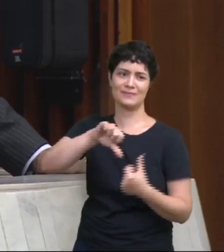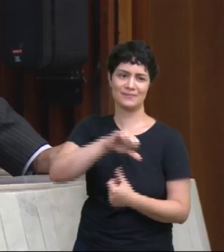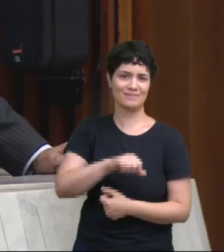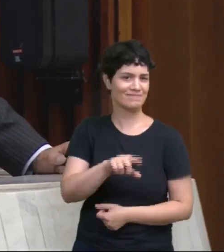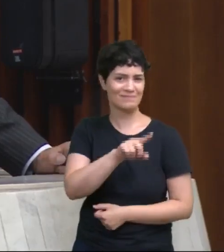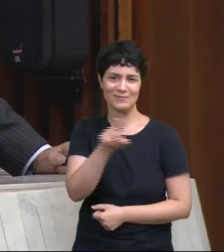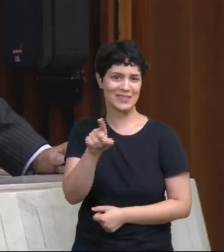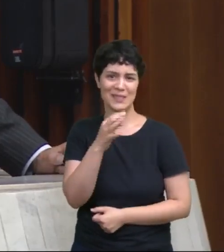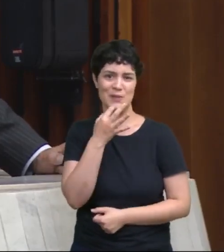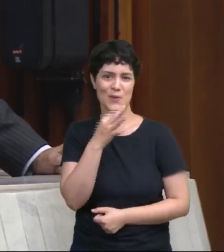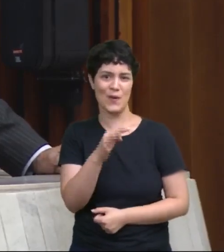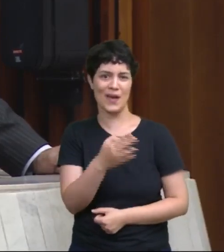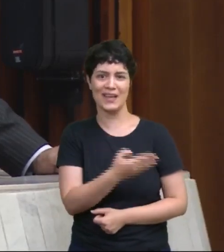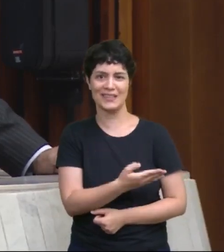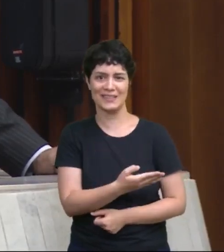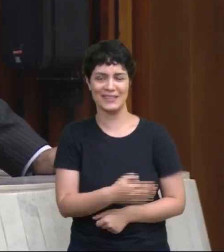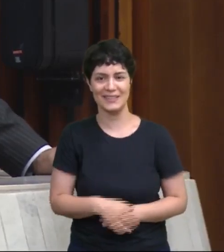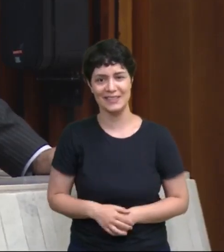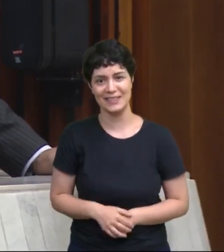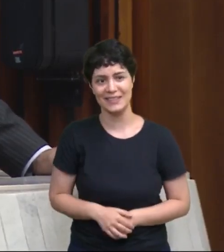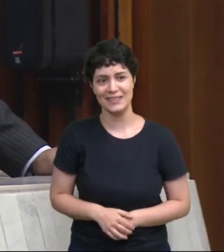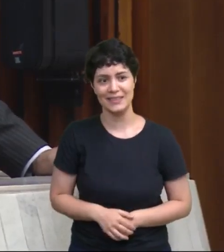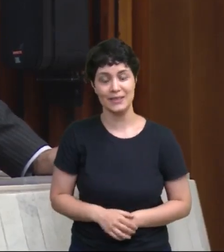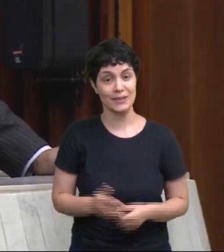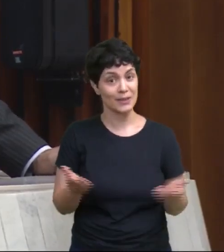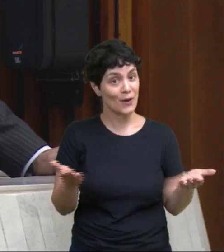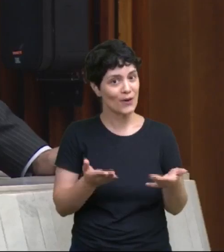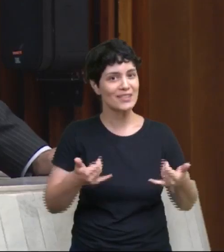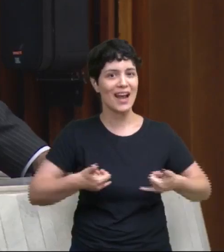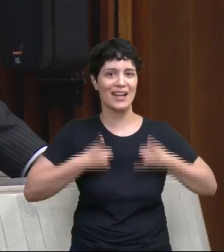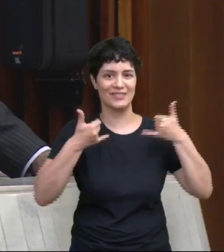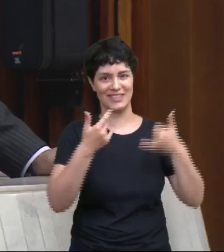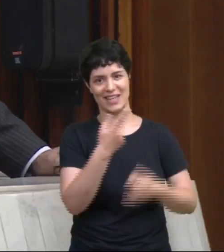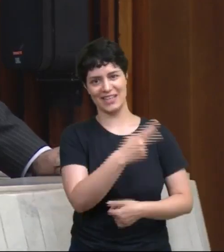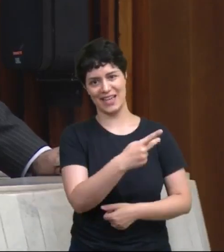vocês não conhecem. E hoje é aniversário dele.